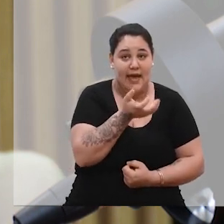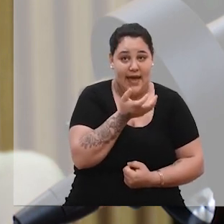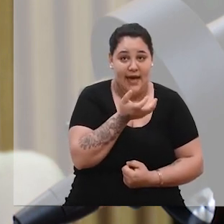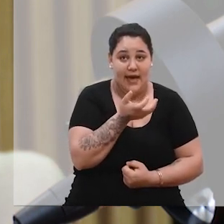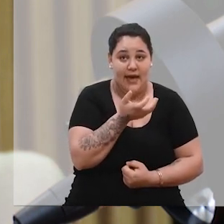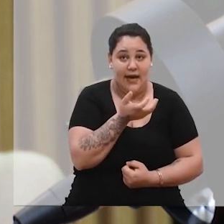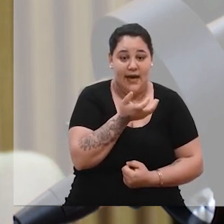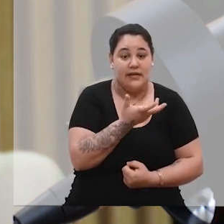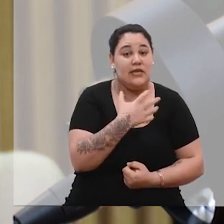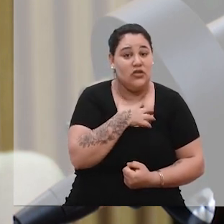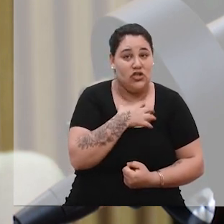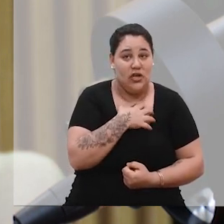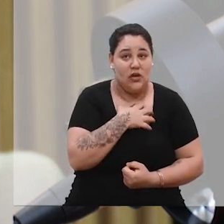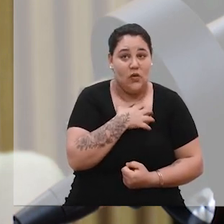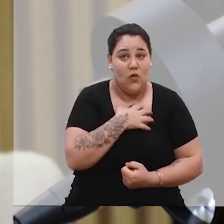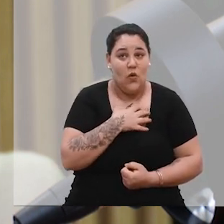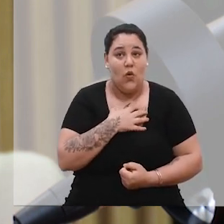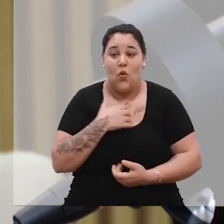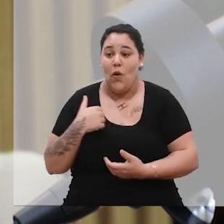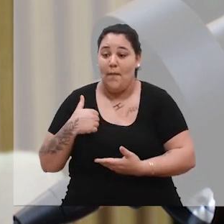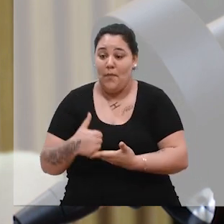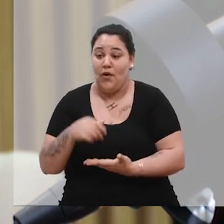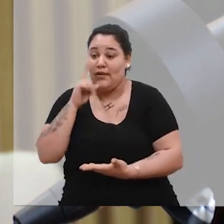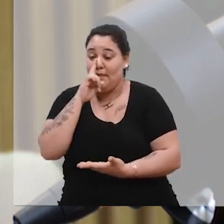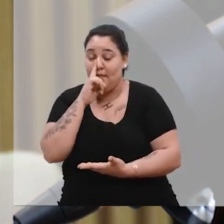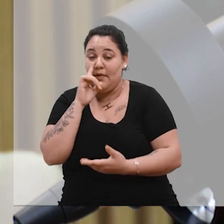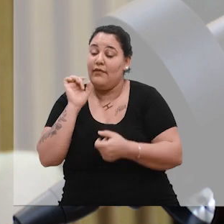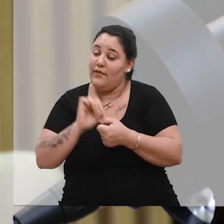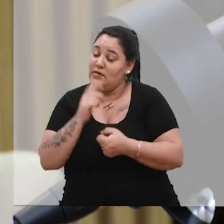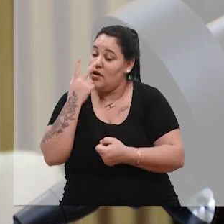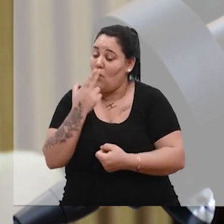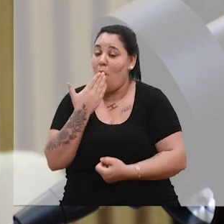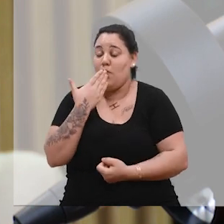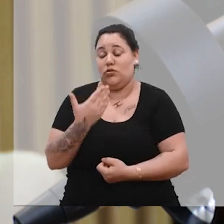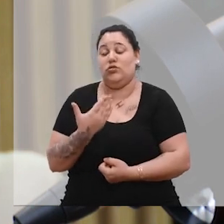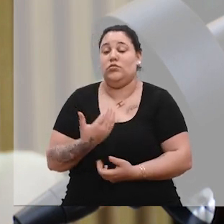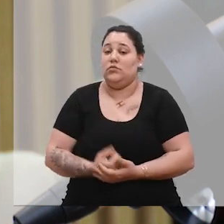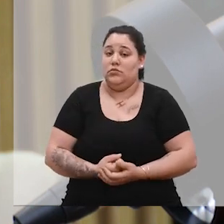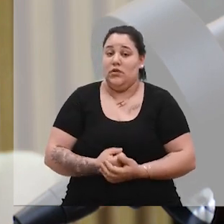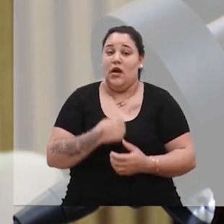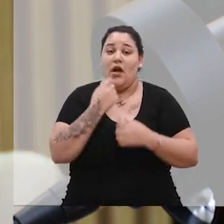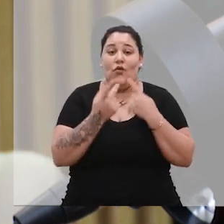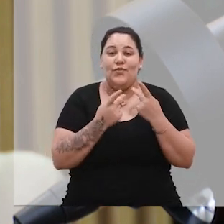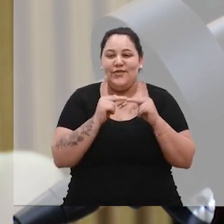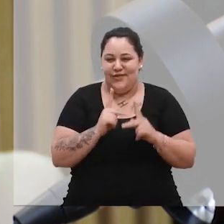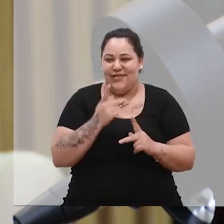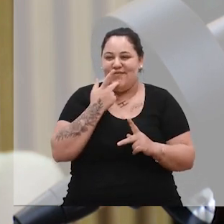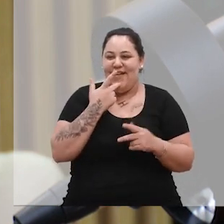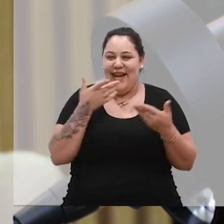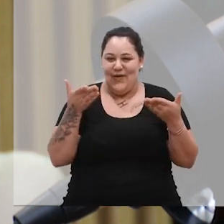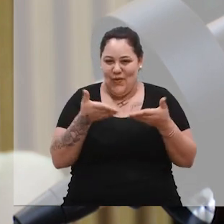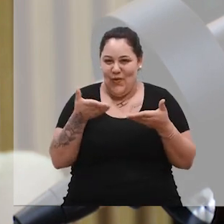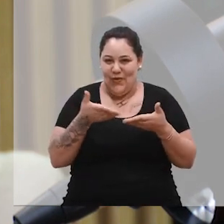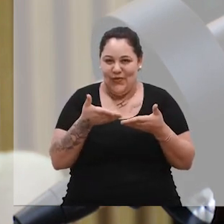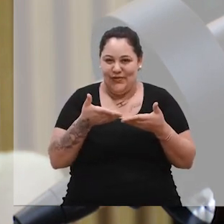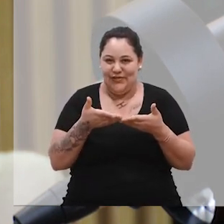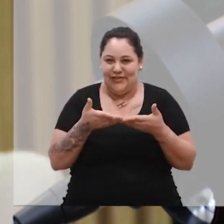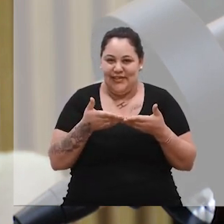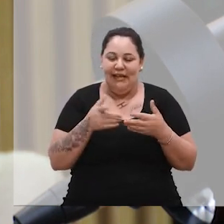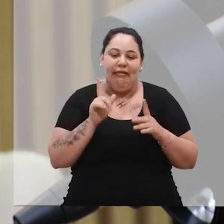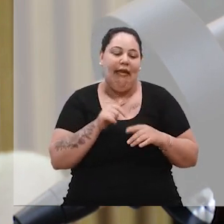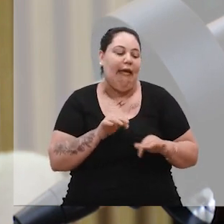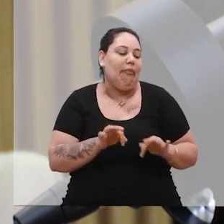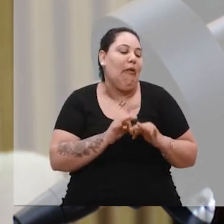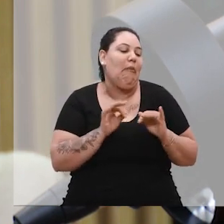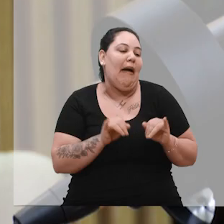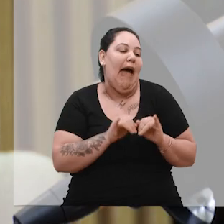seguir dessa forma. Algumas pessoas acabam dizendo hoje, né, na nossa linguagem, que é frescura, que